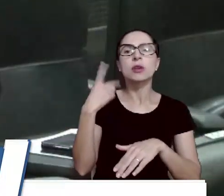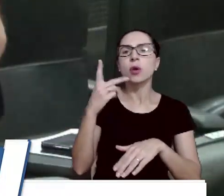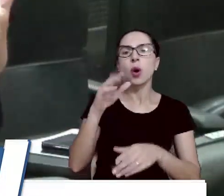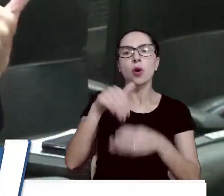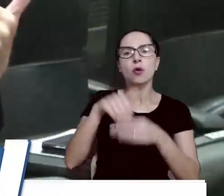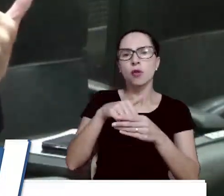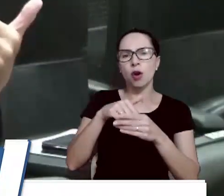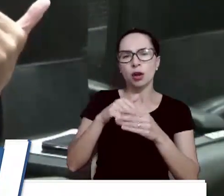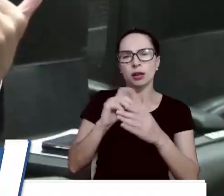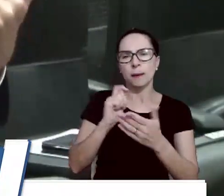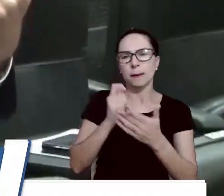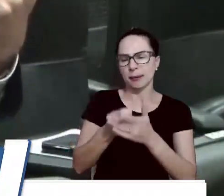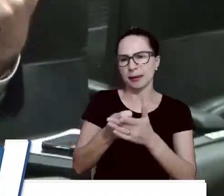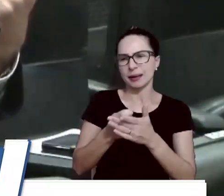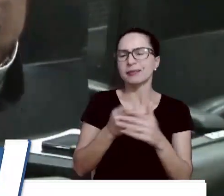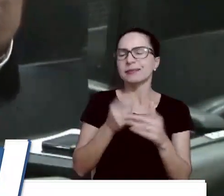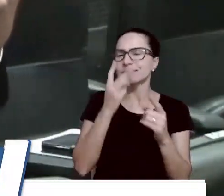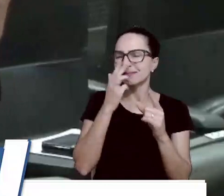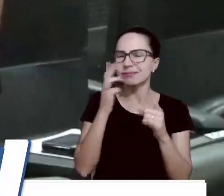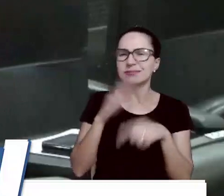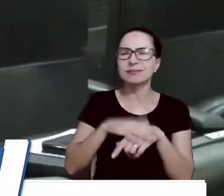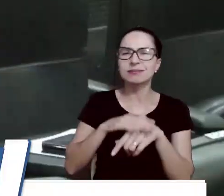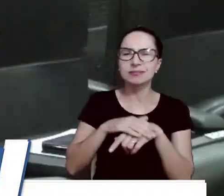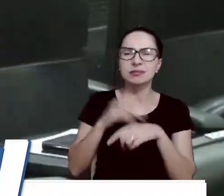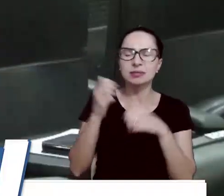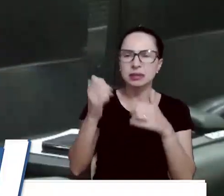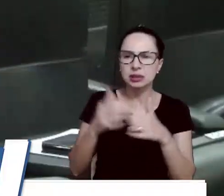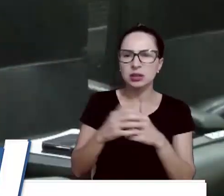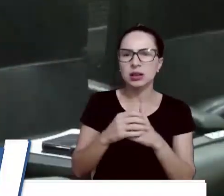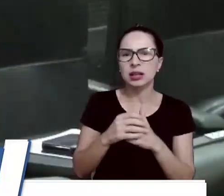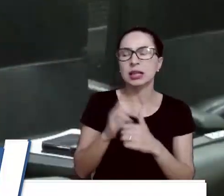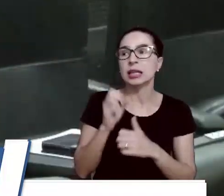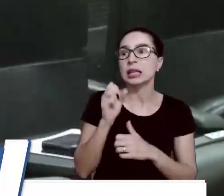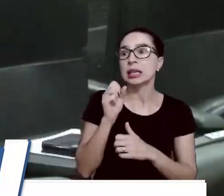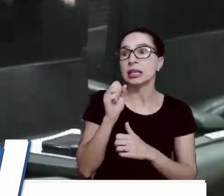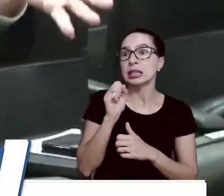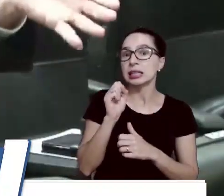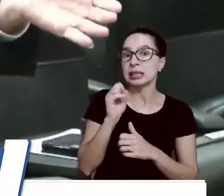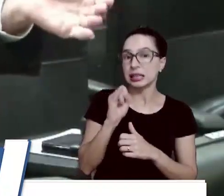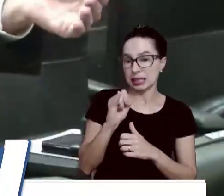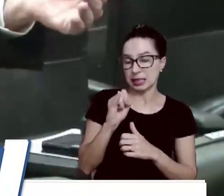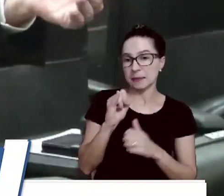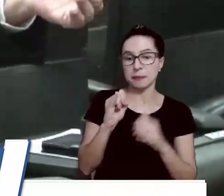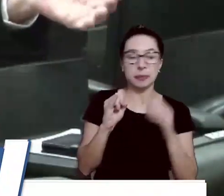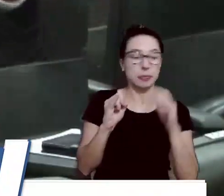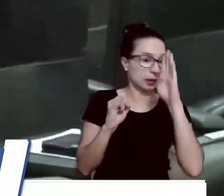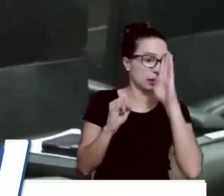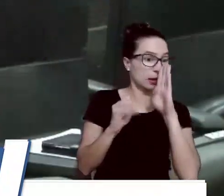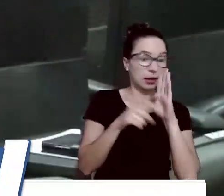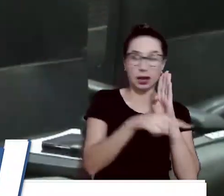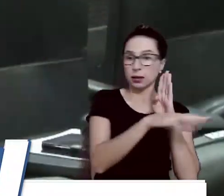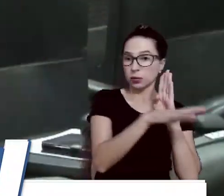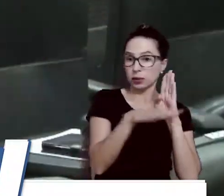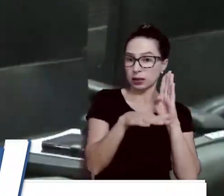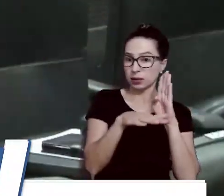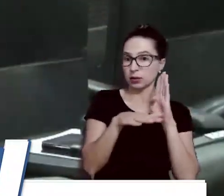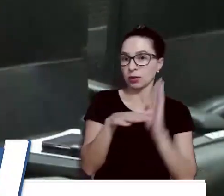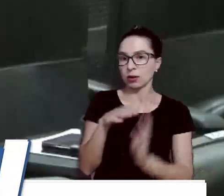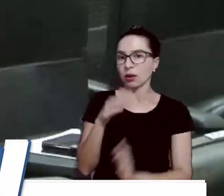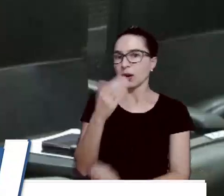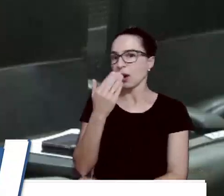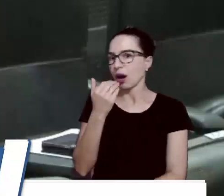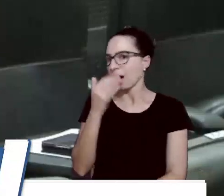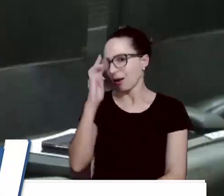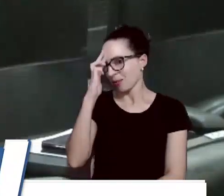Aquilo que foi falado, se alguém receber a gratuidade, o almoço não sai de graça, a gente sabe